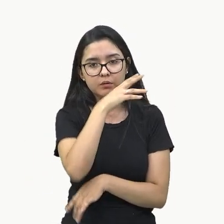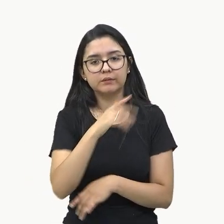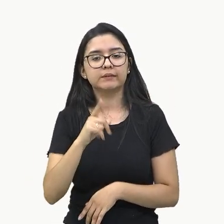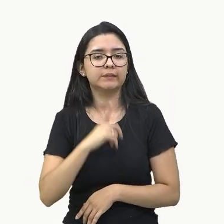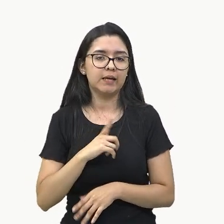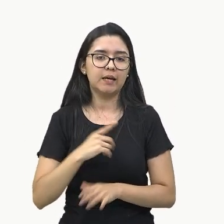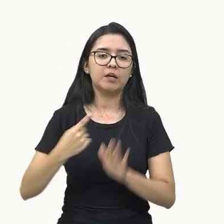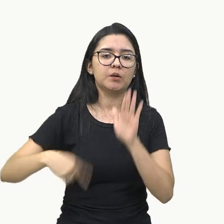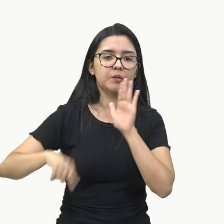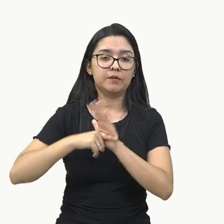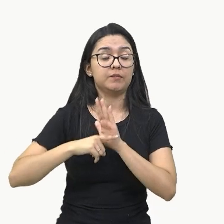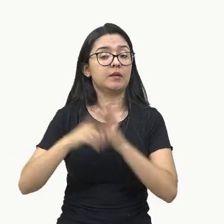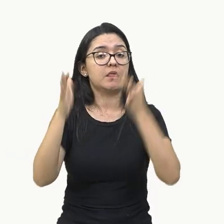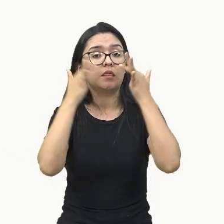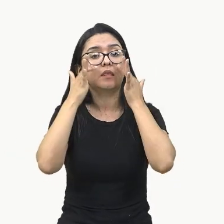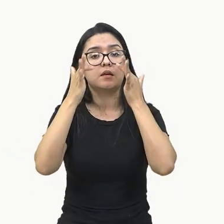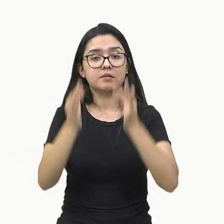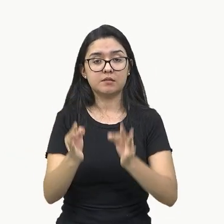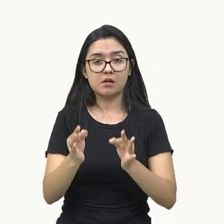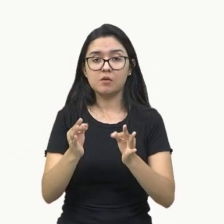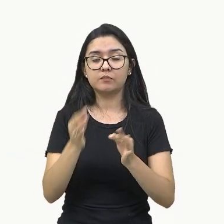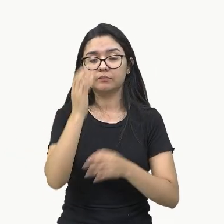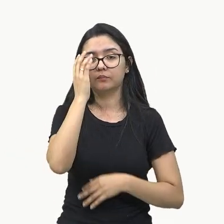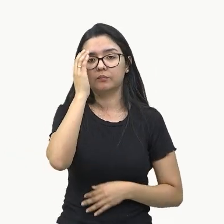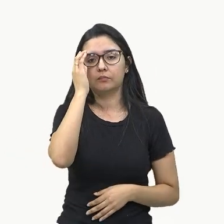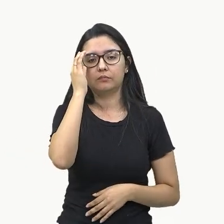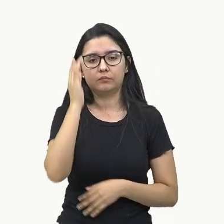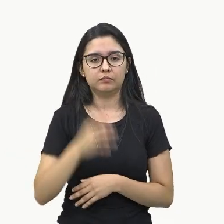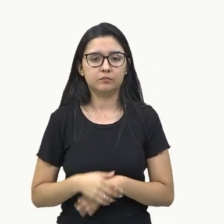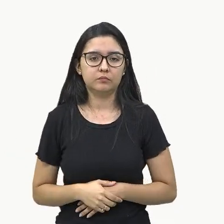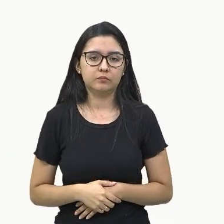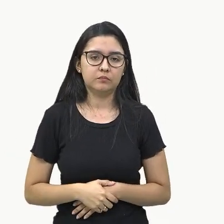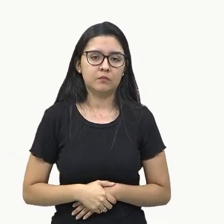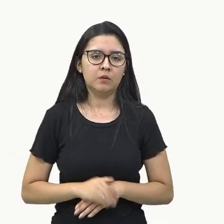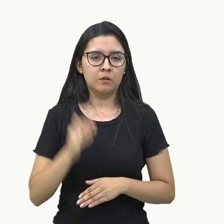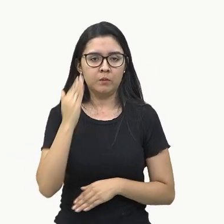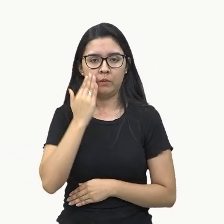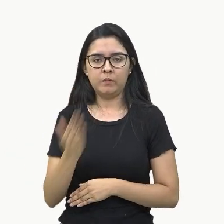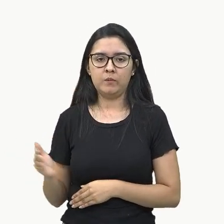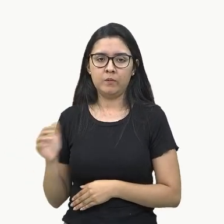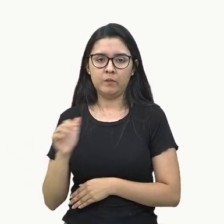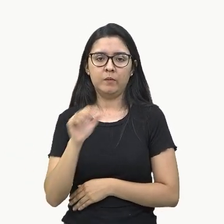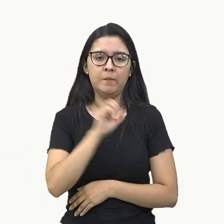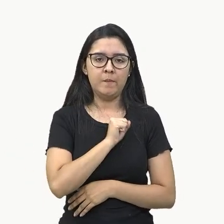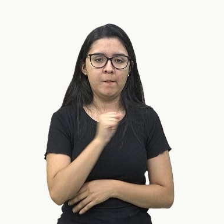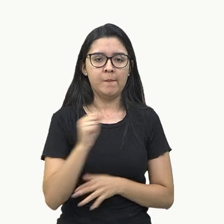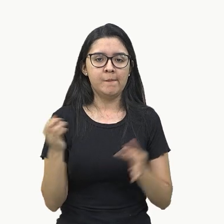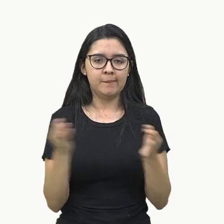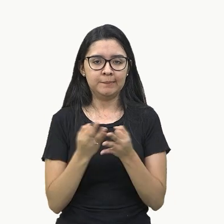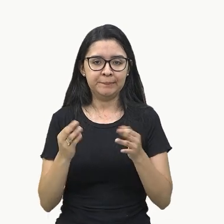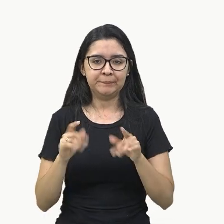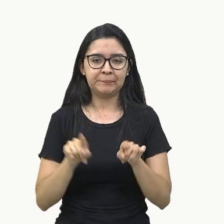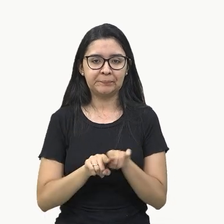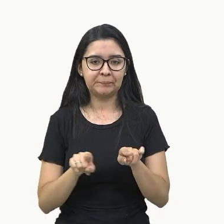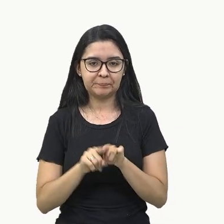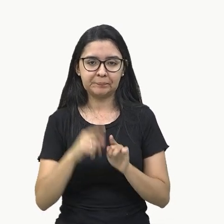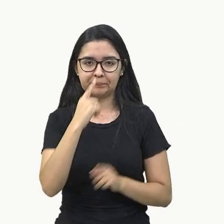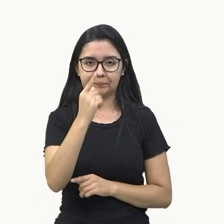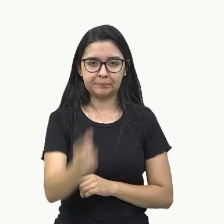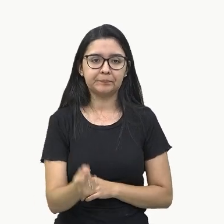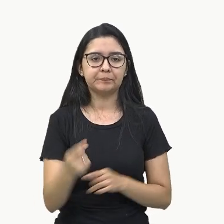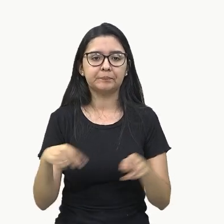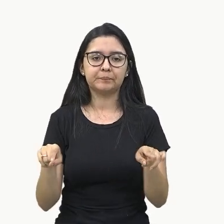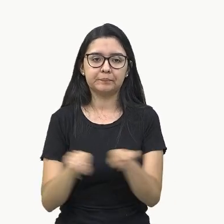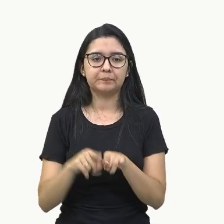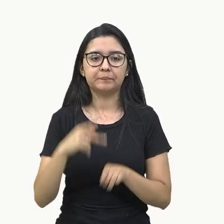hífen. Muito atentos a isso, tá bom? Então, amor perfeito, nome de uma planta, tamanduá, bandeira, um animal,